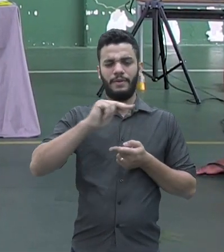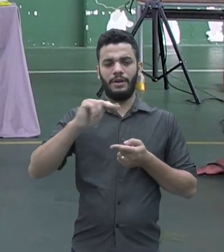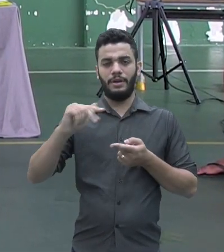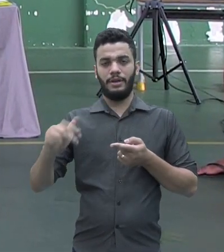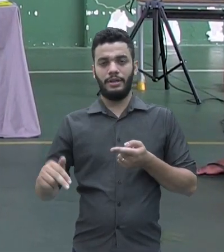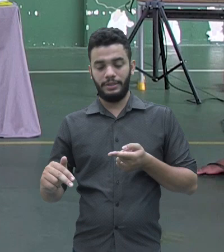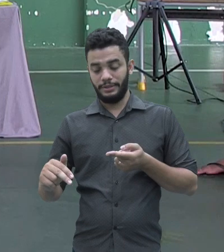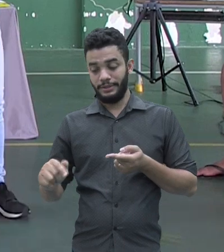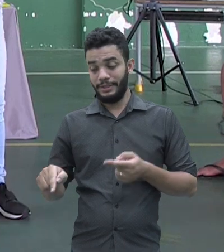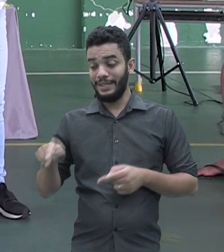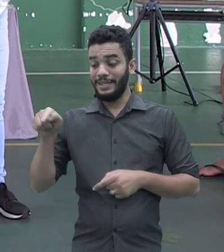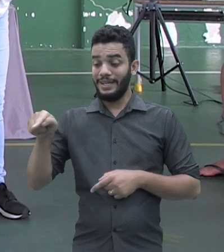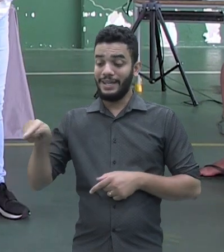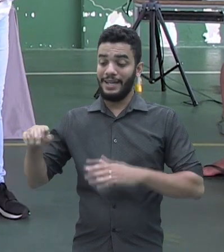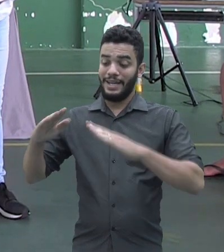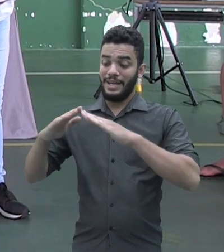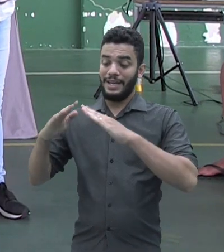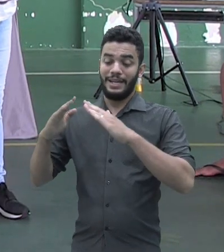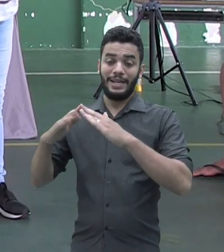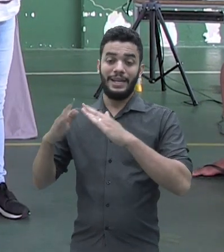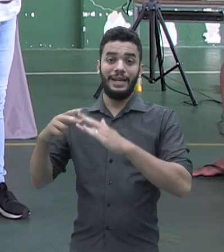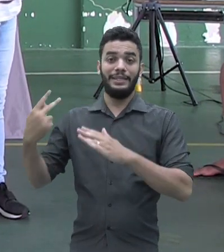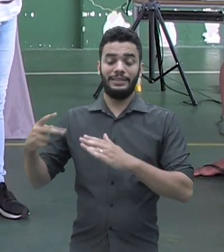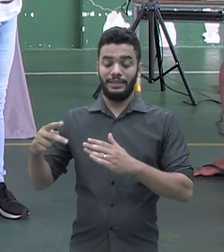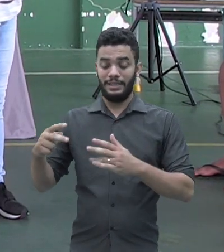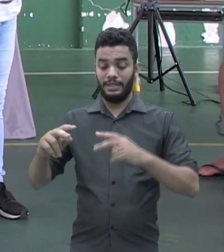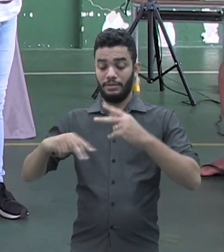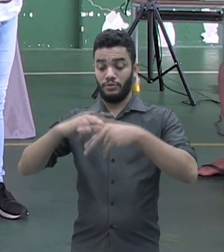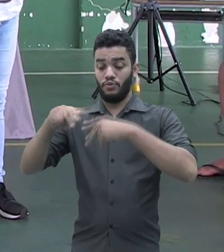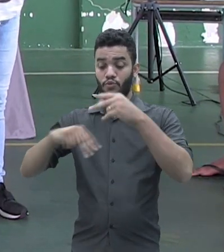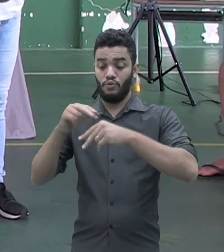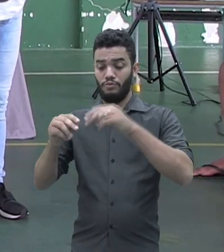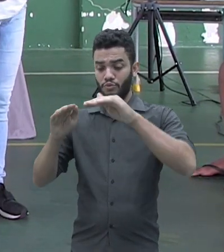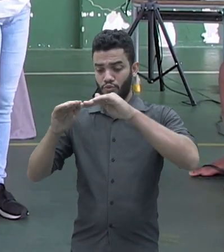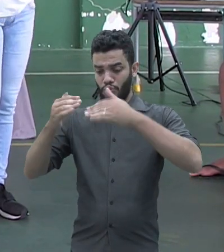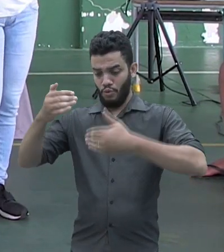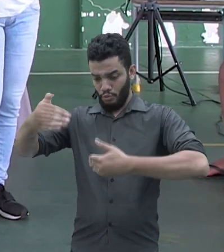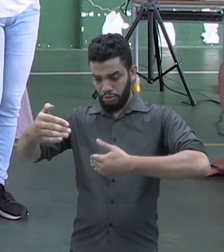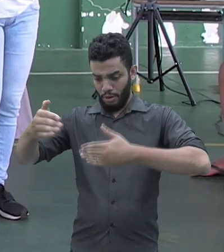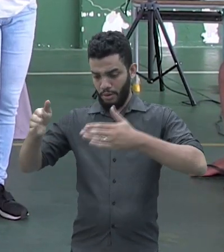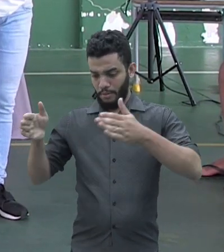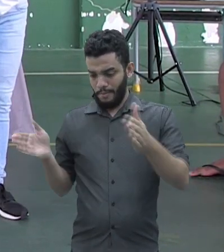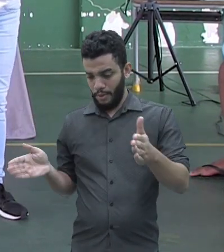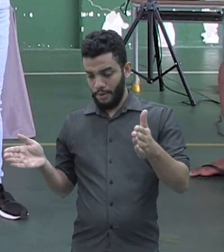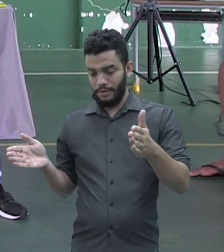de Joana. O que, que vocês acham que tinha nessa caixa? Oi?